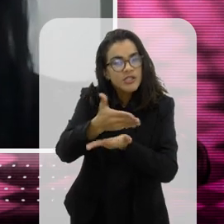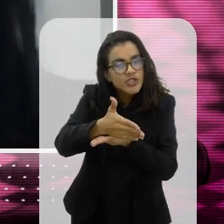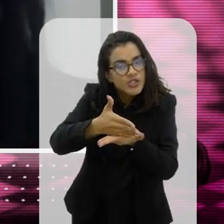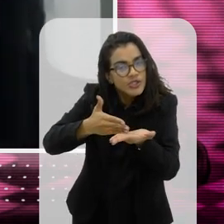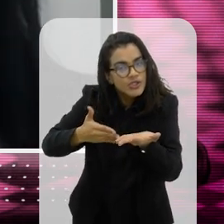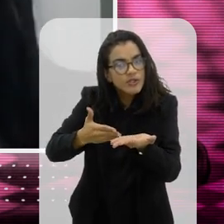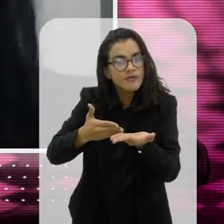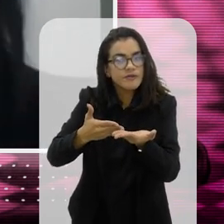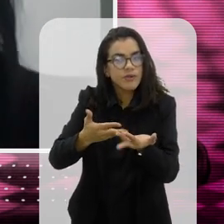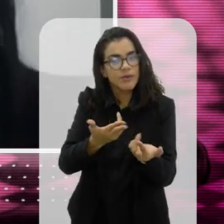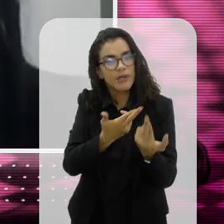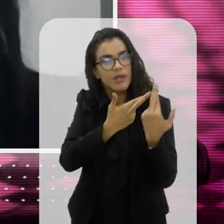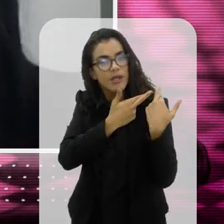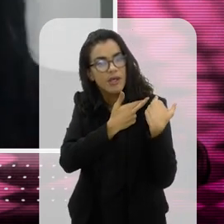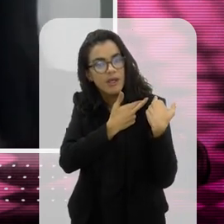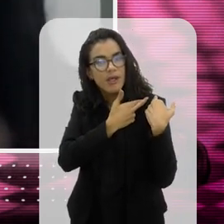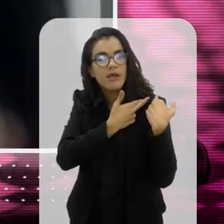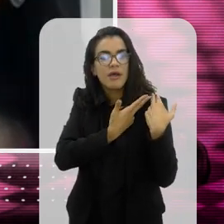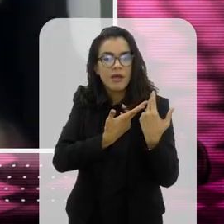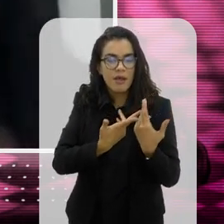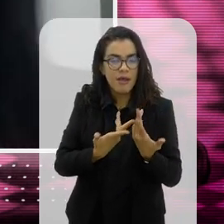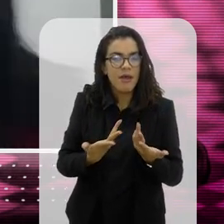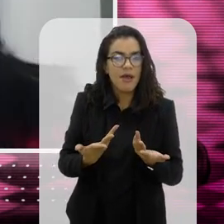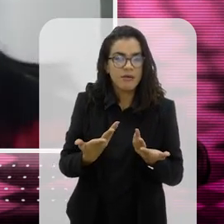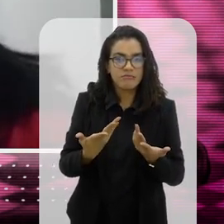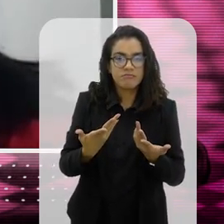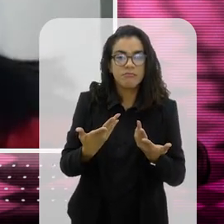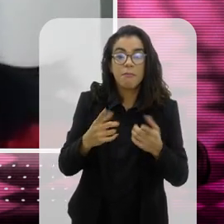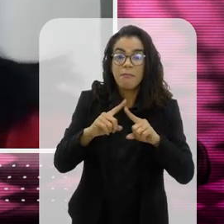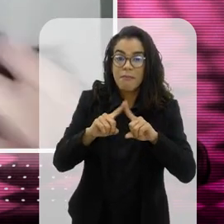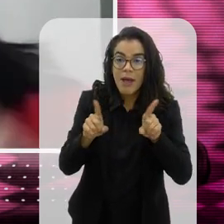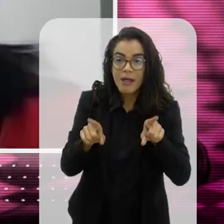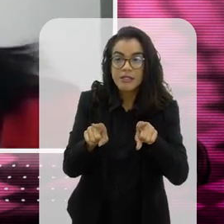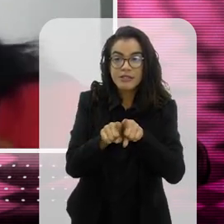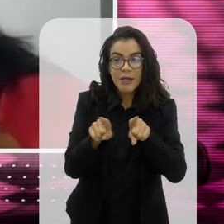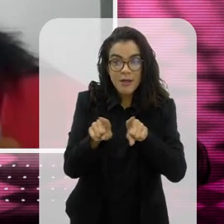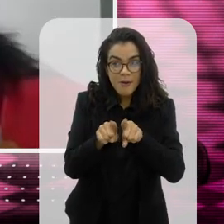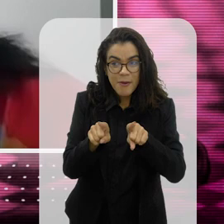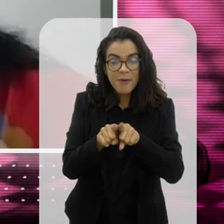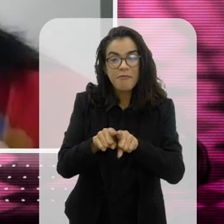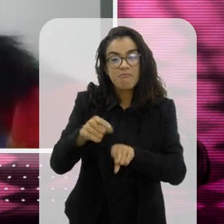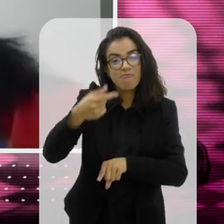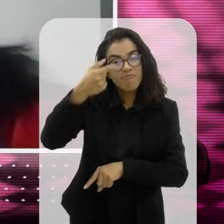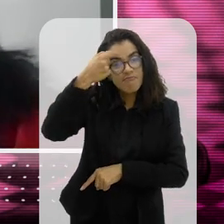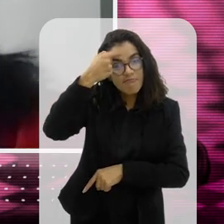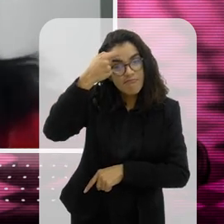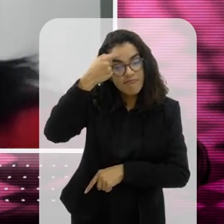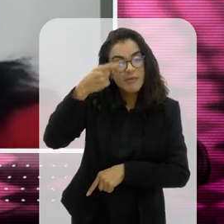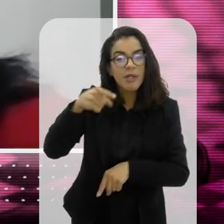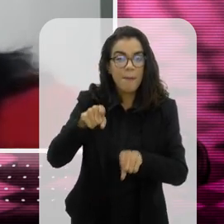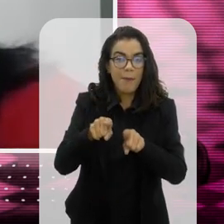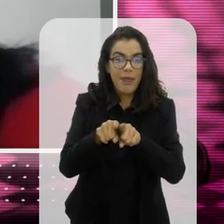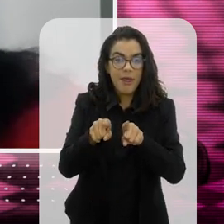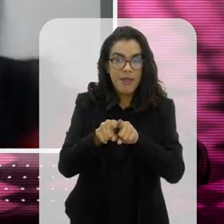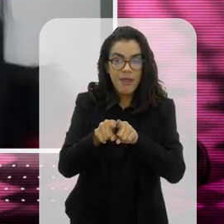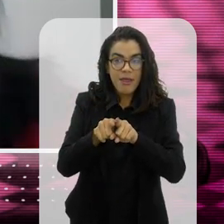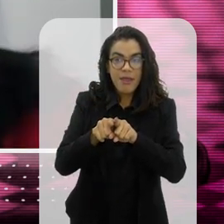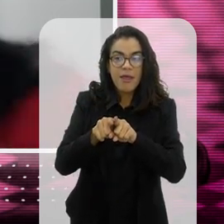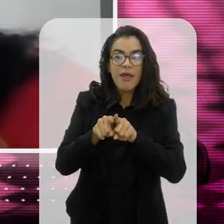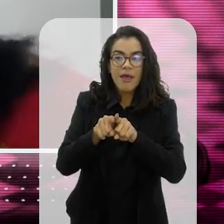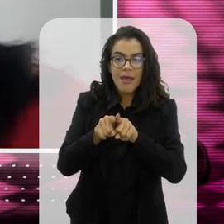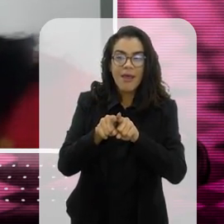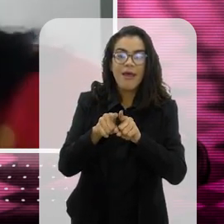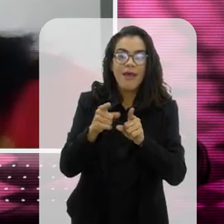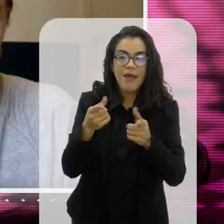essa divisão, mais ou menos física, acontecendo, mas essa divisão mental, é o que eu vejo no meu